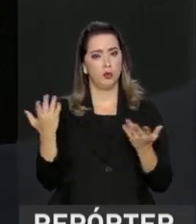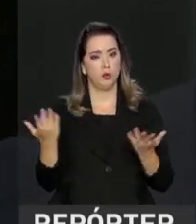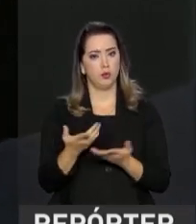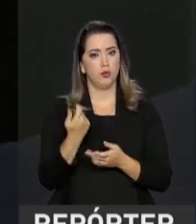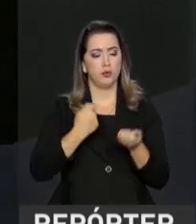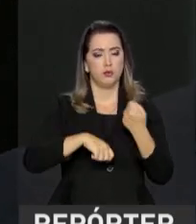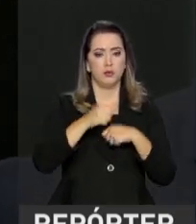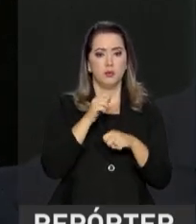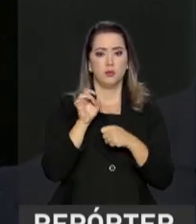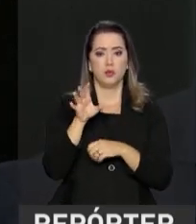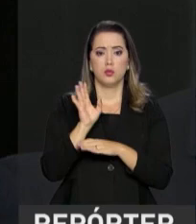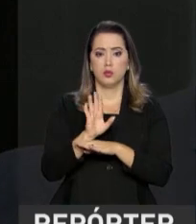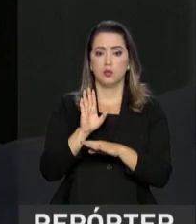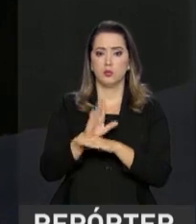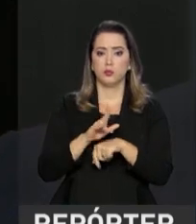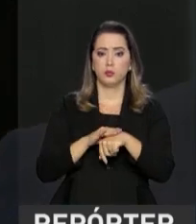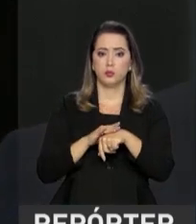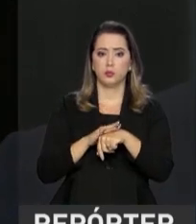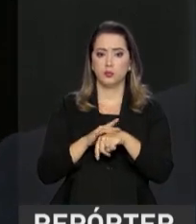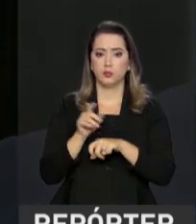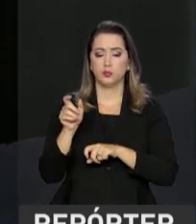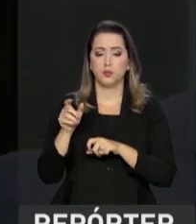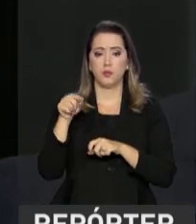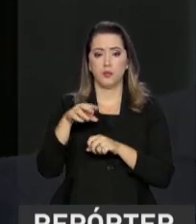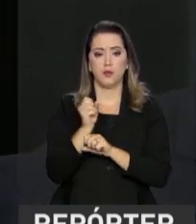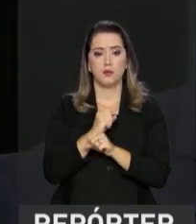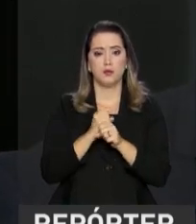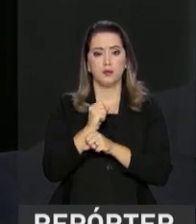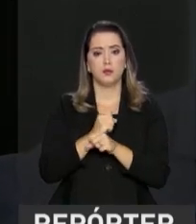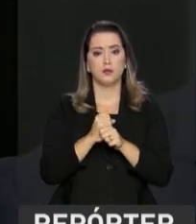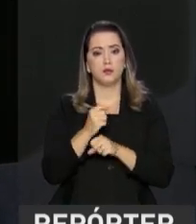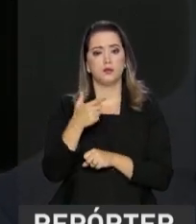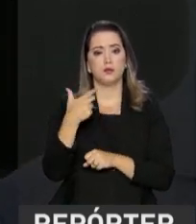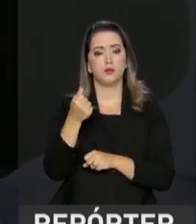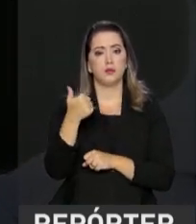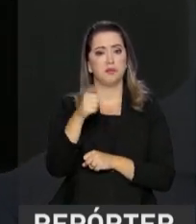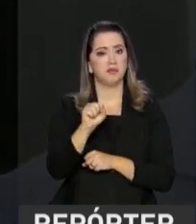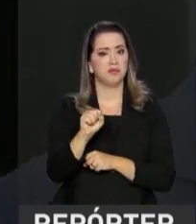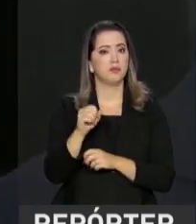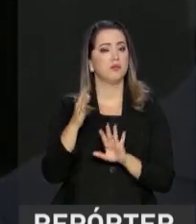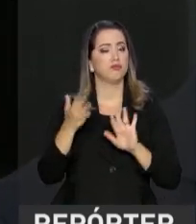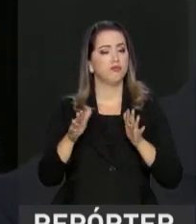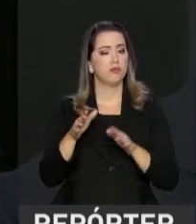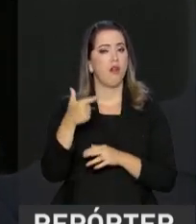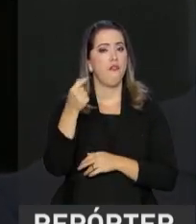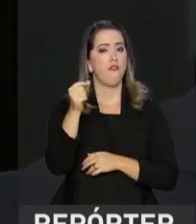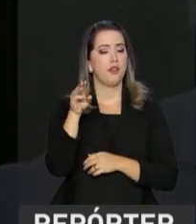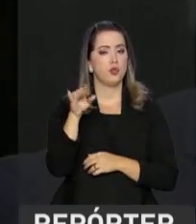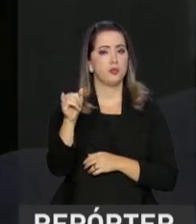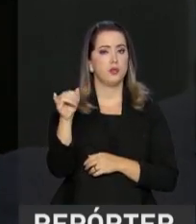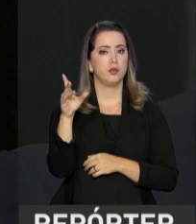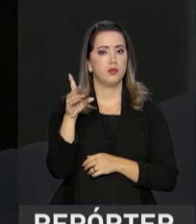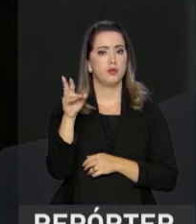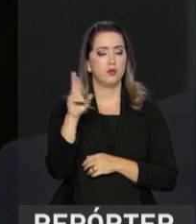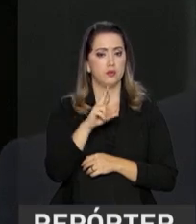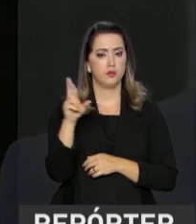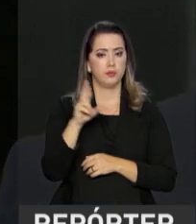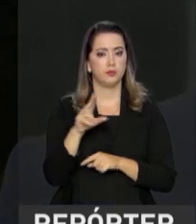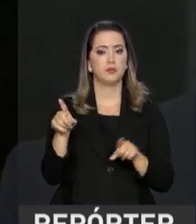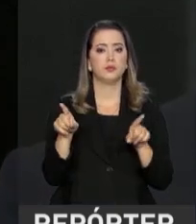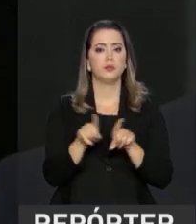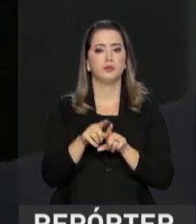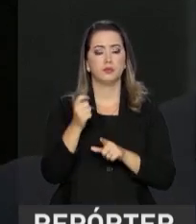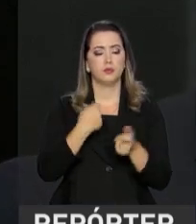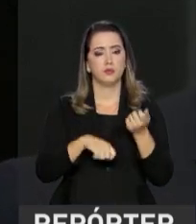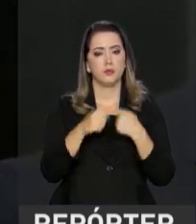prevendo só no auxílio doença para este ano de 2018 chegará em torno de 20 bilhões de reais além da